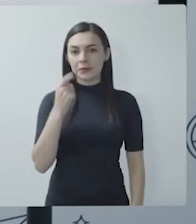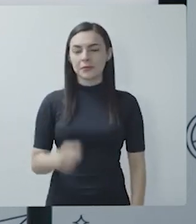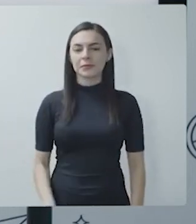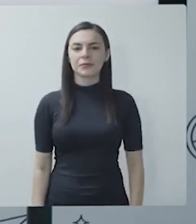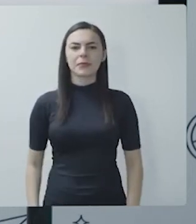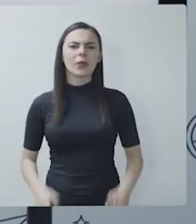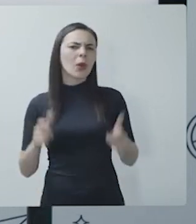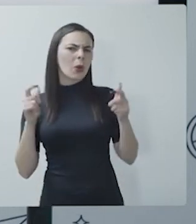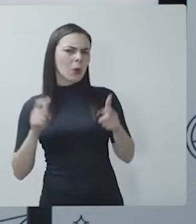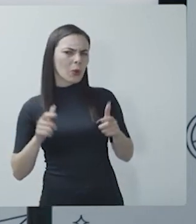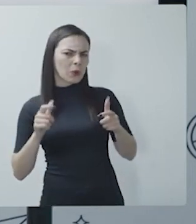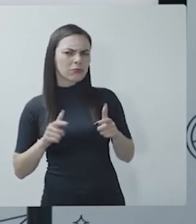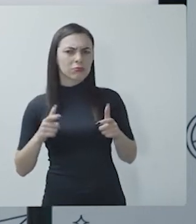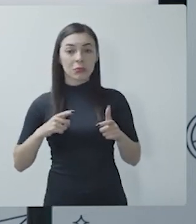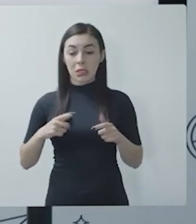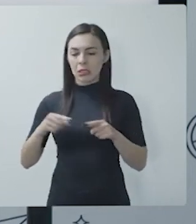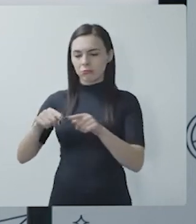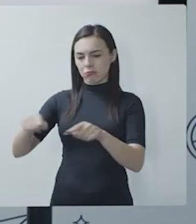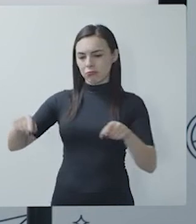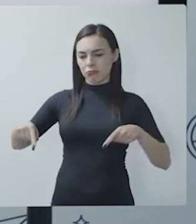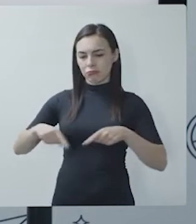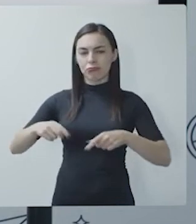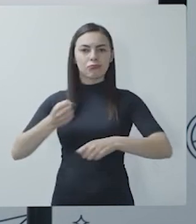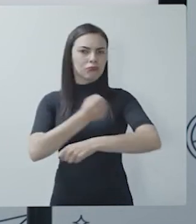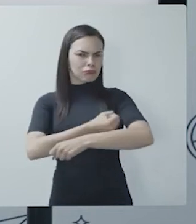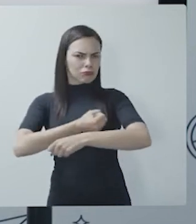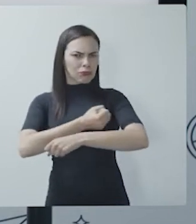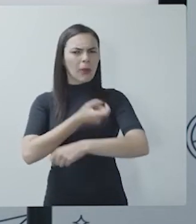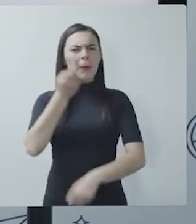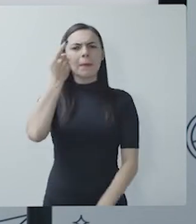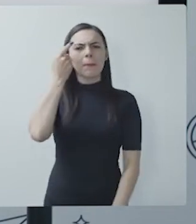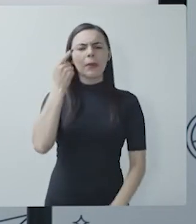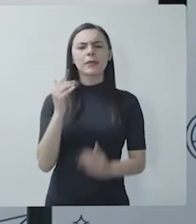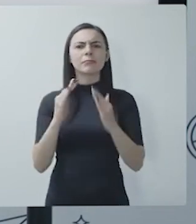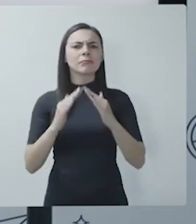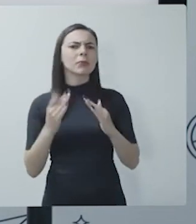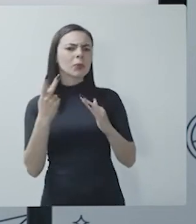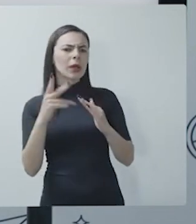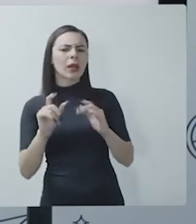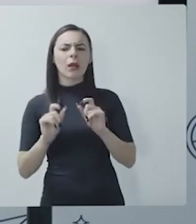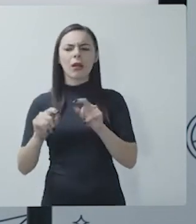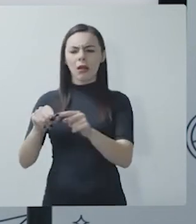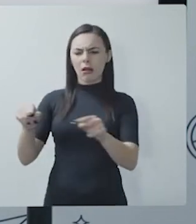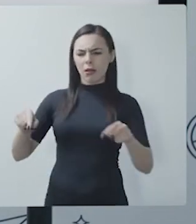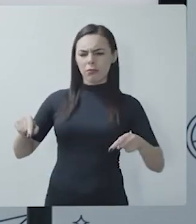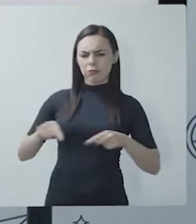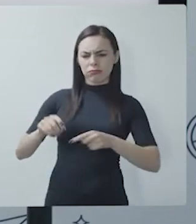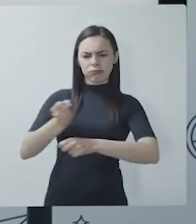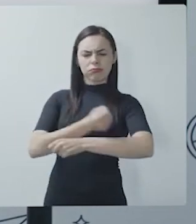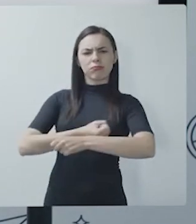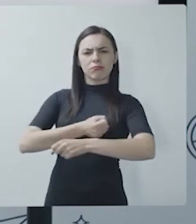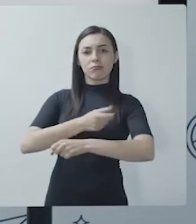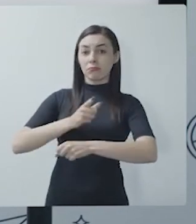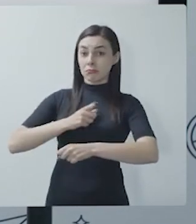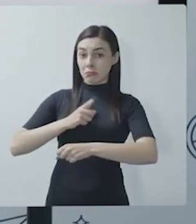na cozinha. Pensa lá na cozinha da casa de vocês, tudo que tem lá. Alguma coisa que fica na